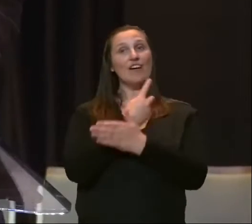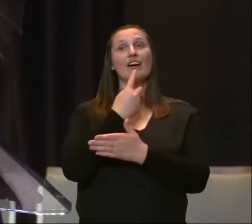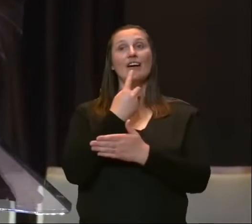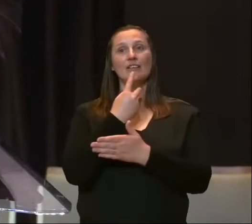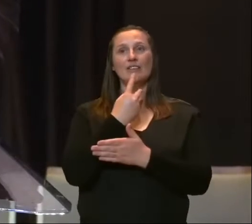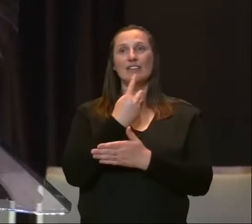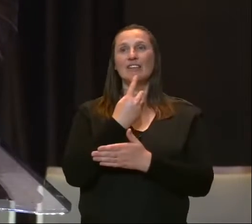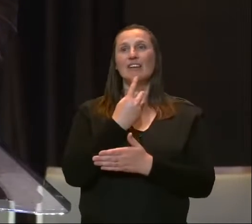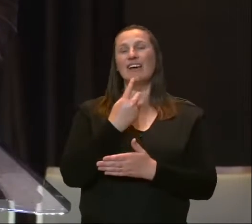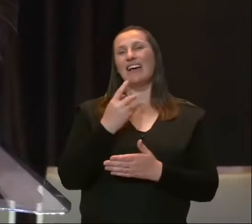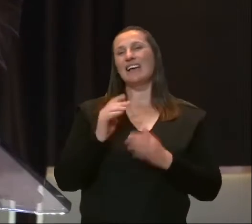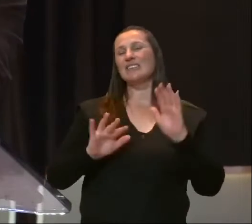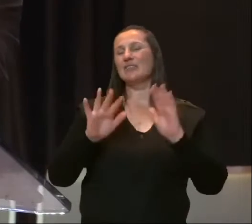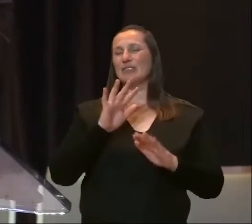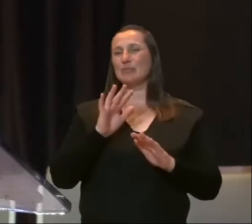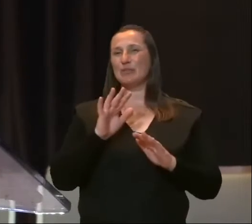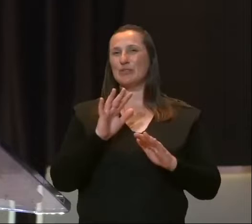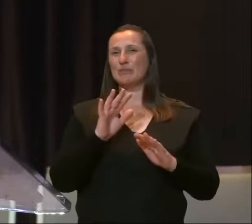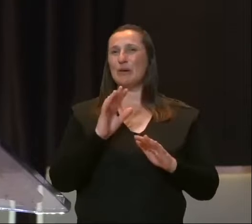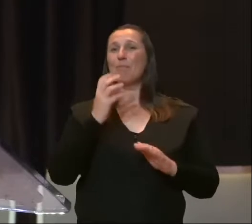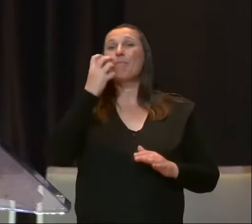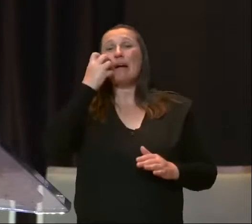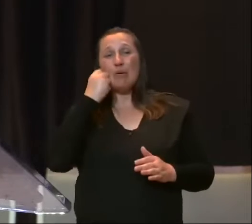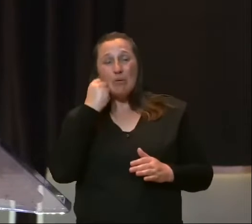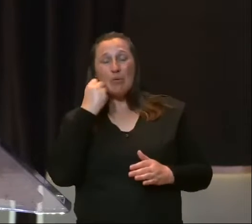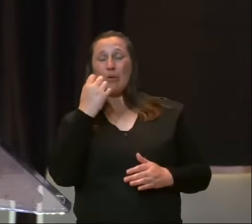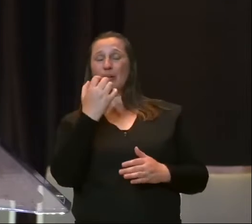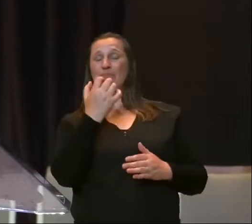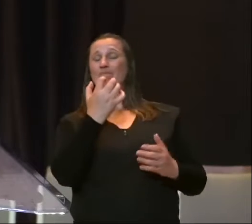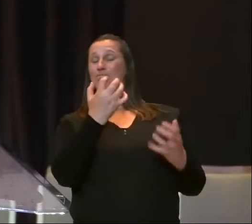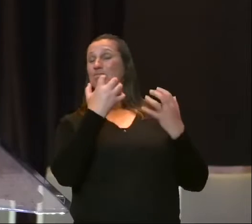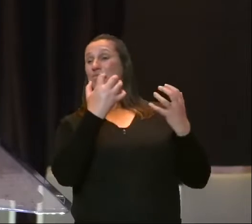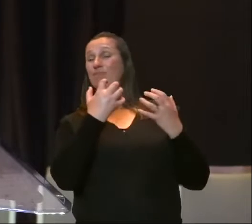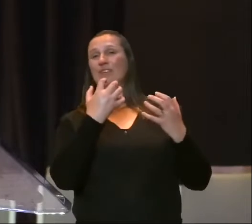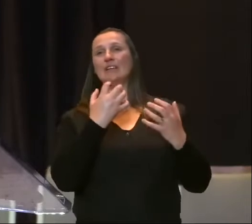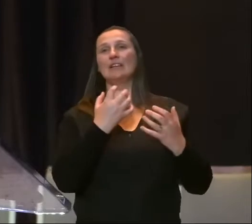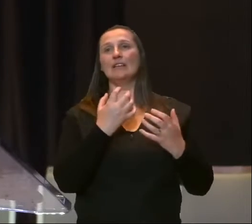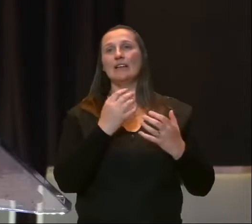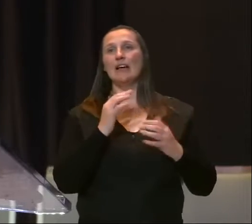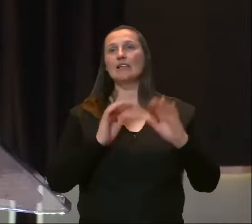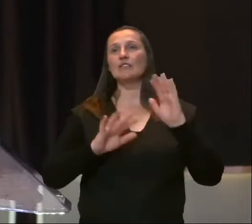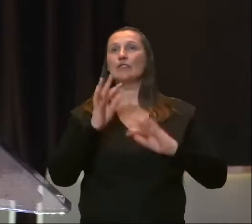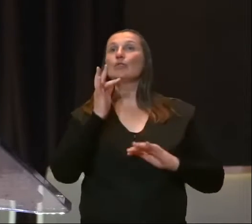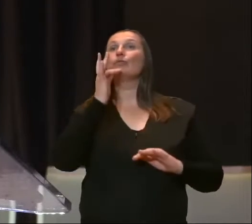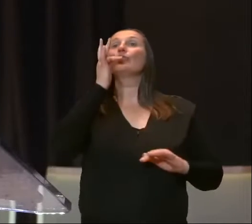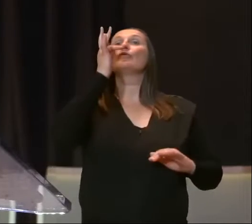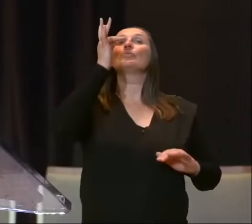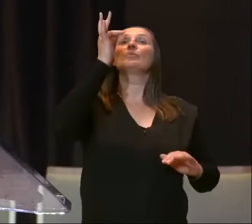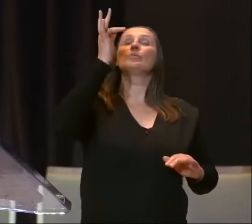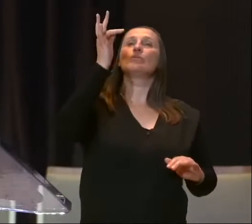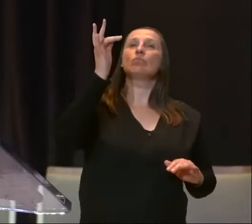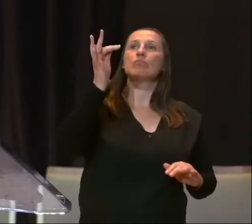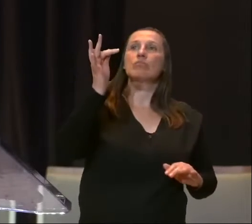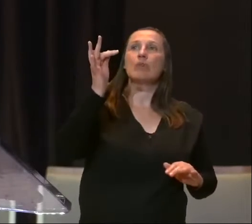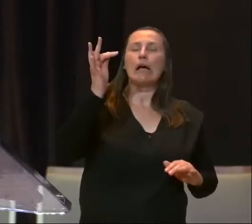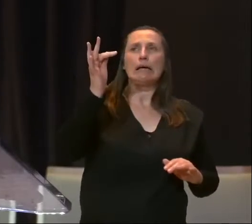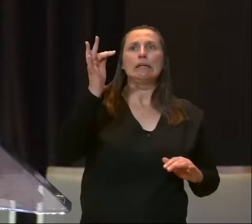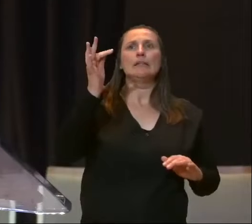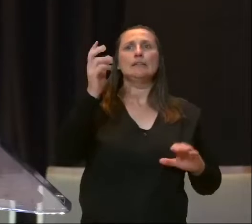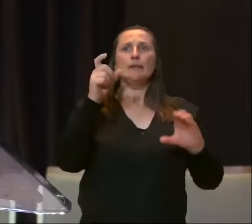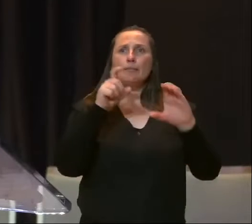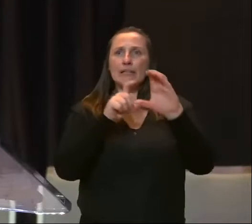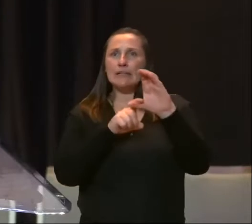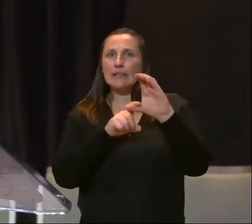nos machuca. E muitas vezes, quando a gente projeta o futuro, e isso envolve depender de pessoas,